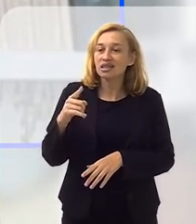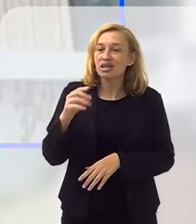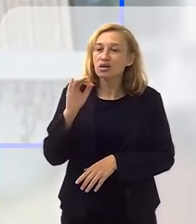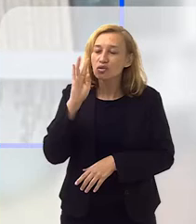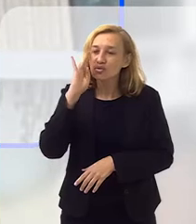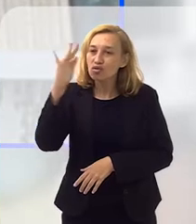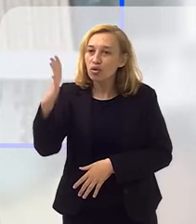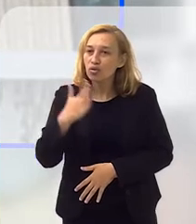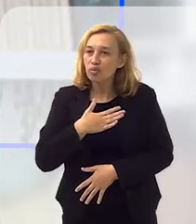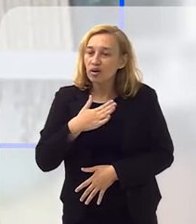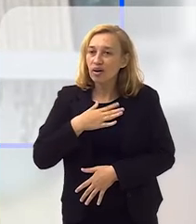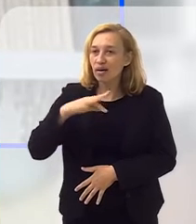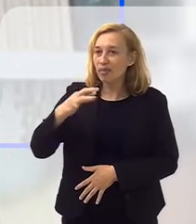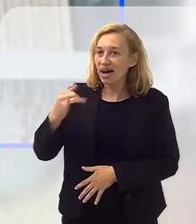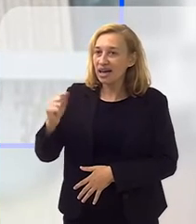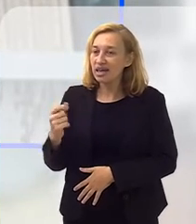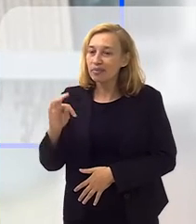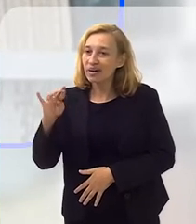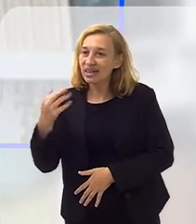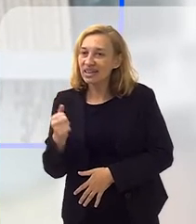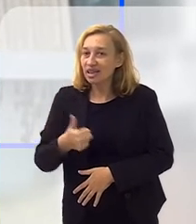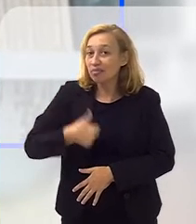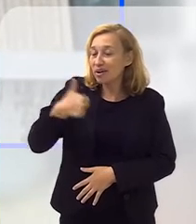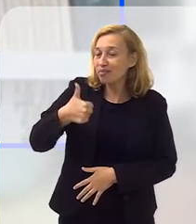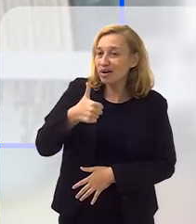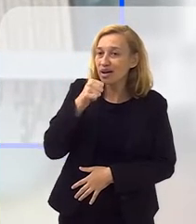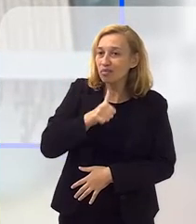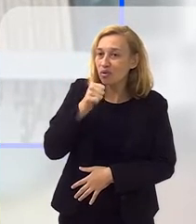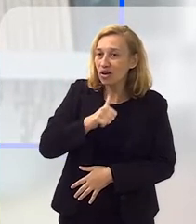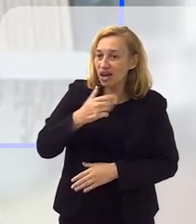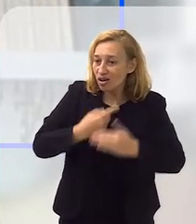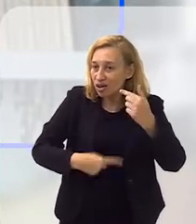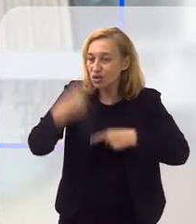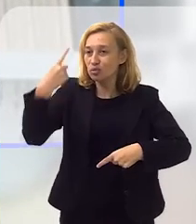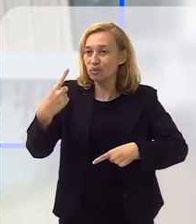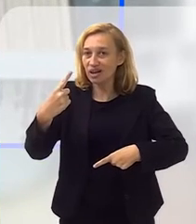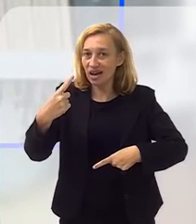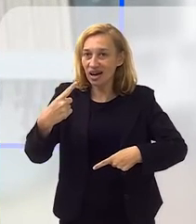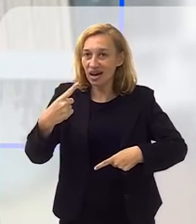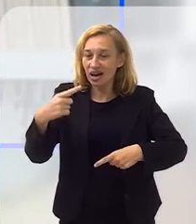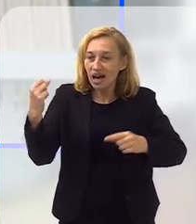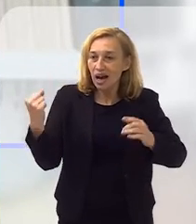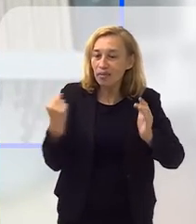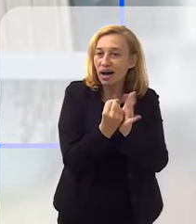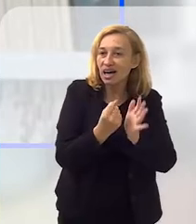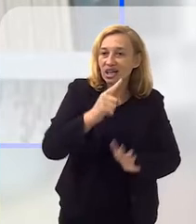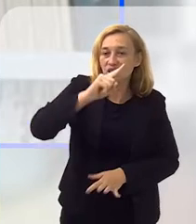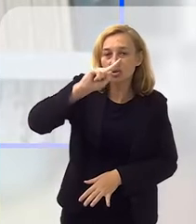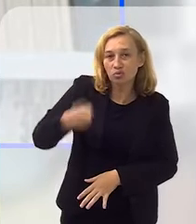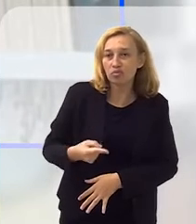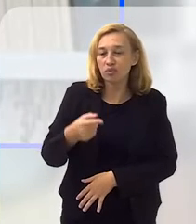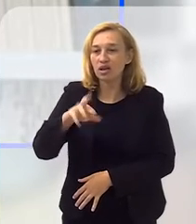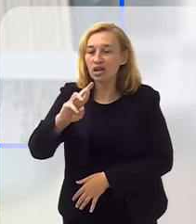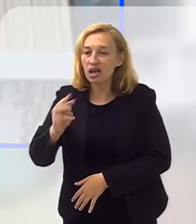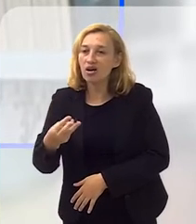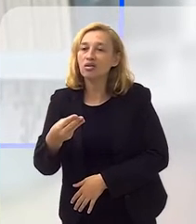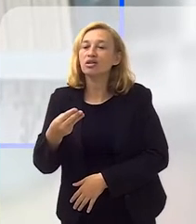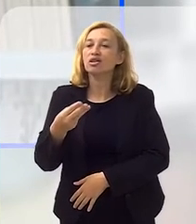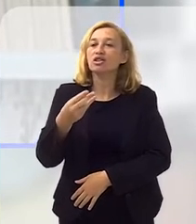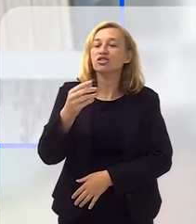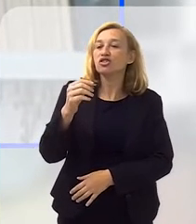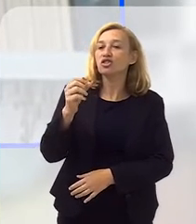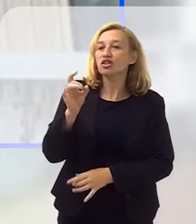pelo sucesso de Sonho Meu, a Maria Bethânia se torna a primeira mulher a superar a marca de 1 milhão de